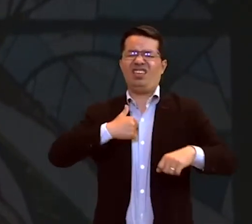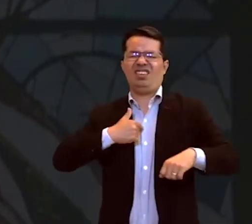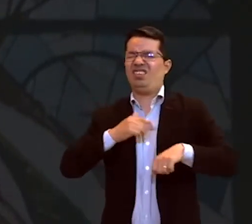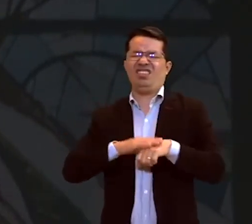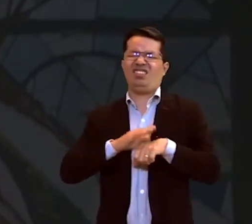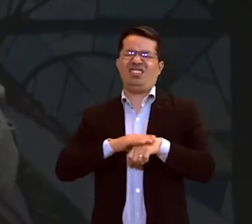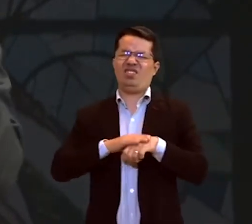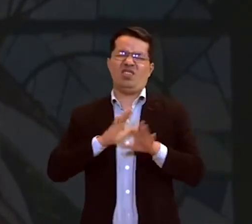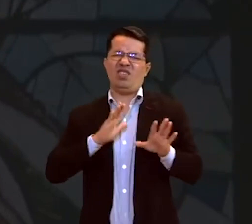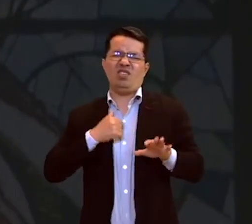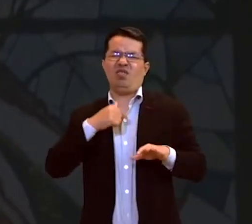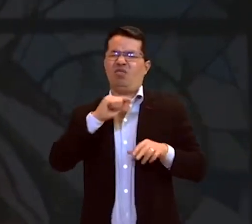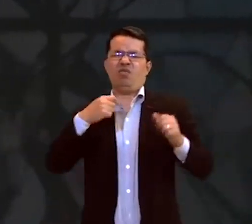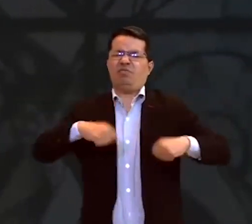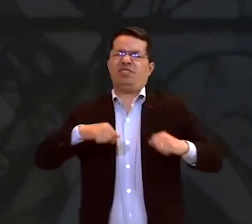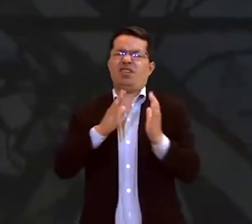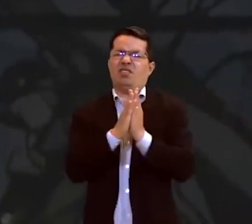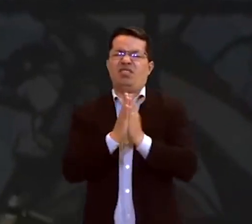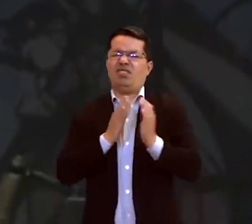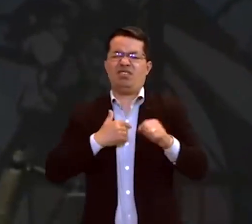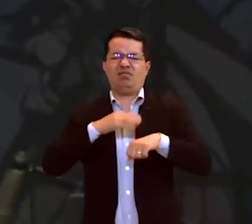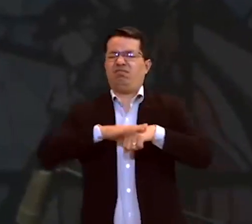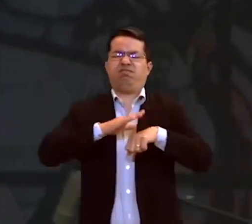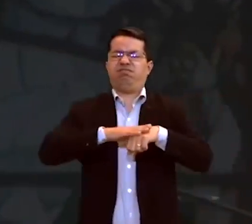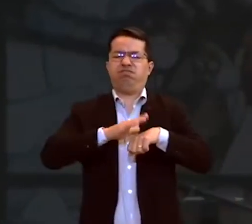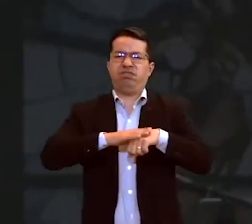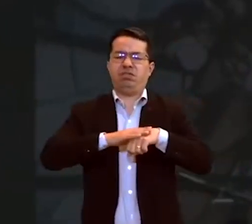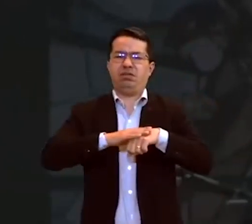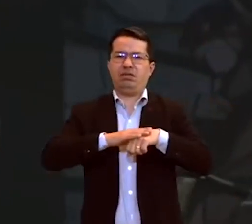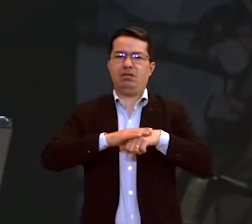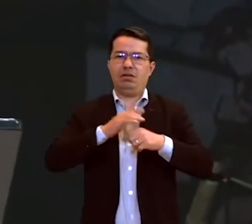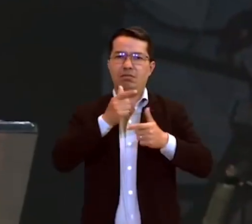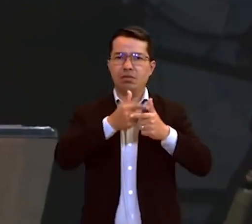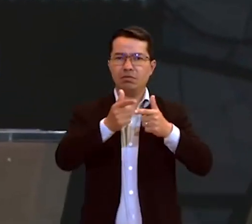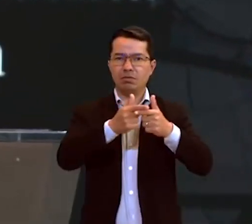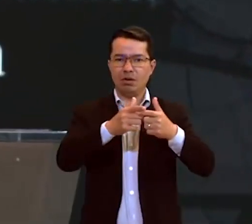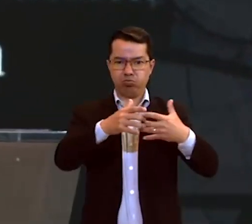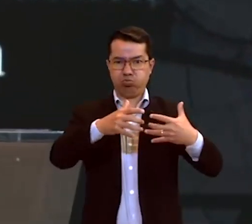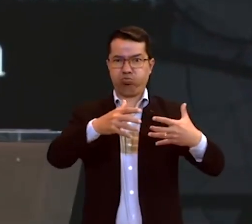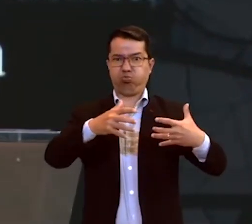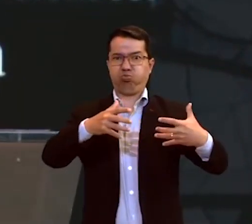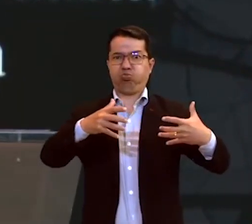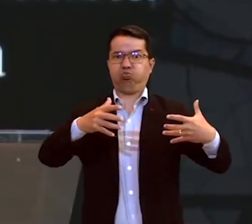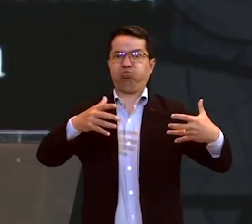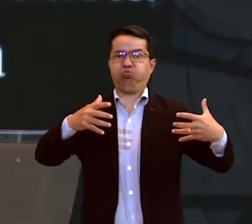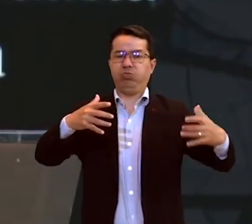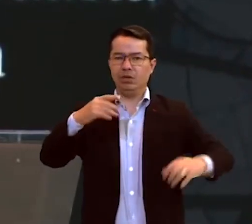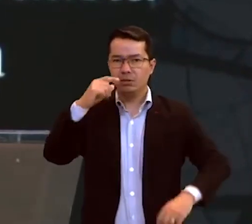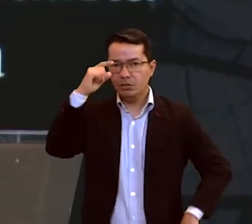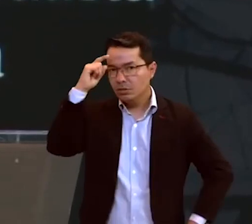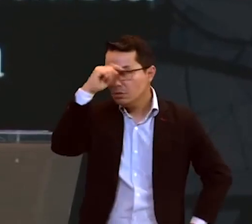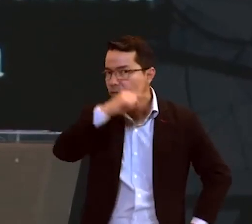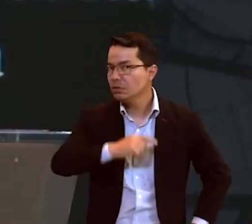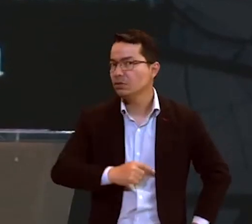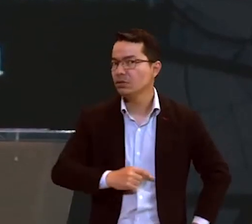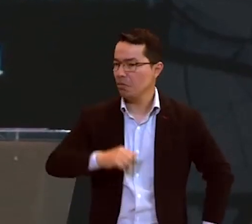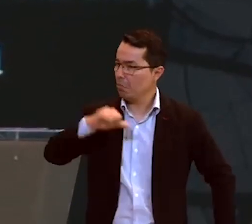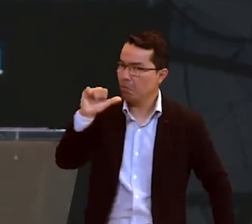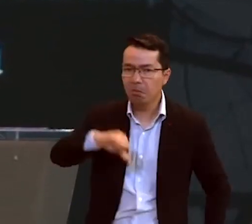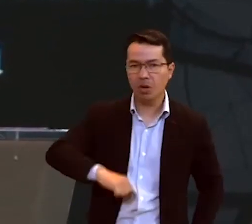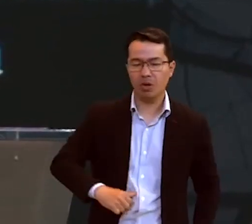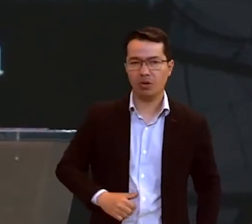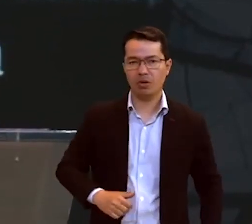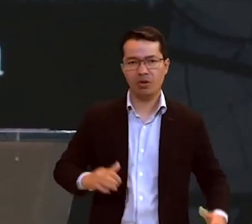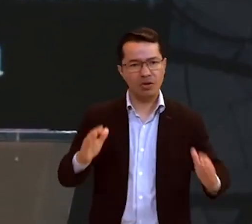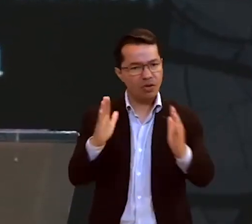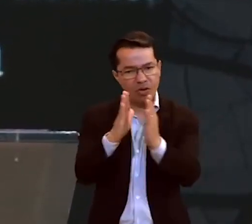último, e a aflição se tornou maior. Queridos, a oração nos momentos de dificuldade. Quando eu